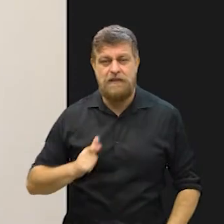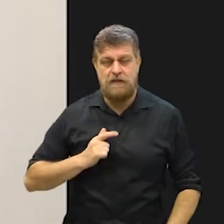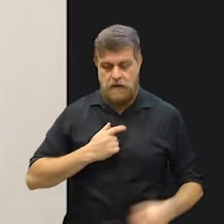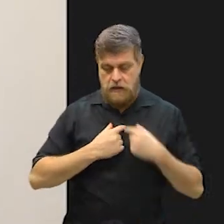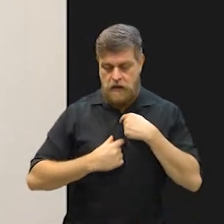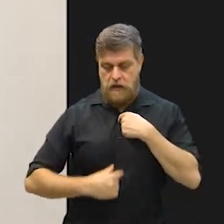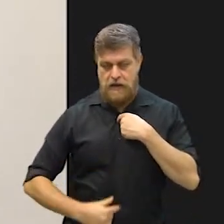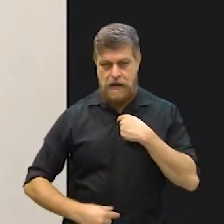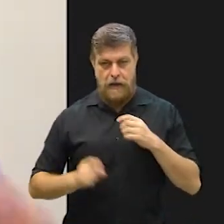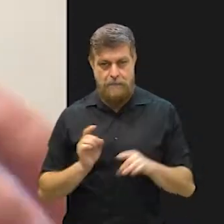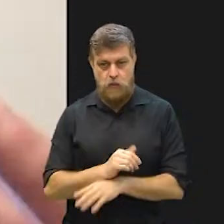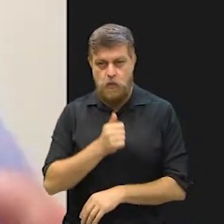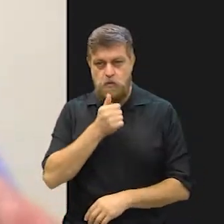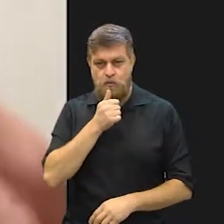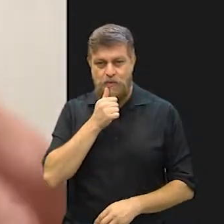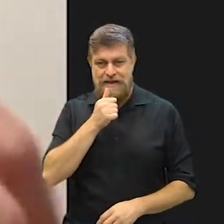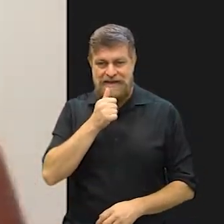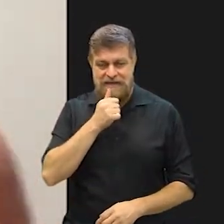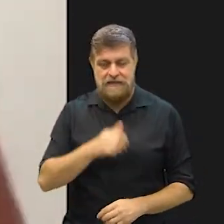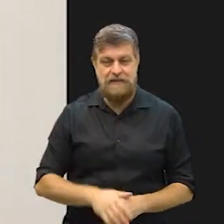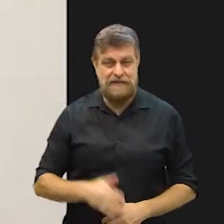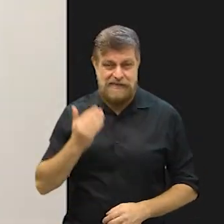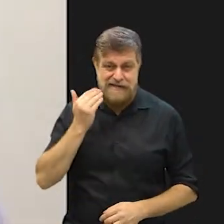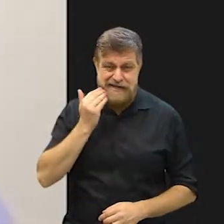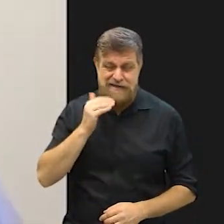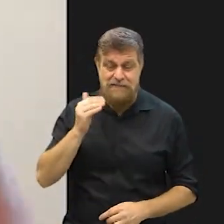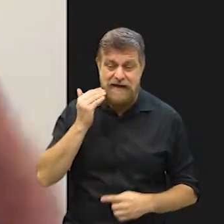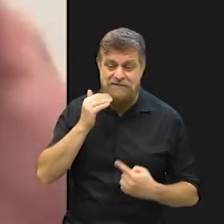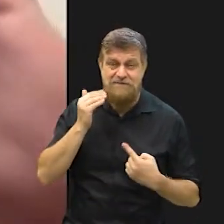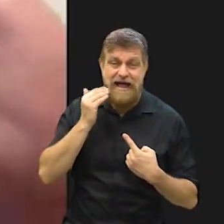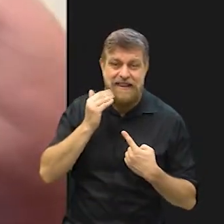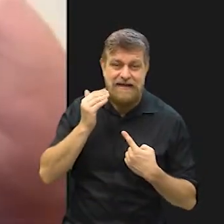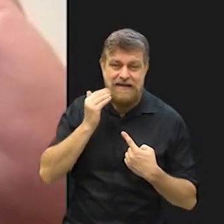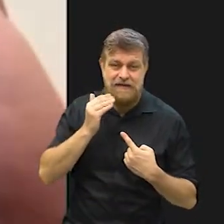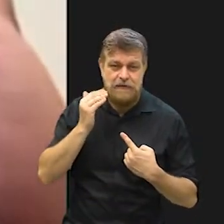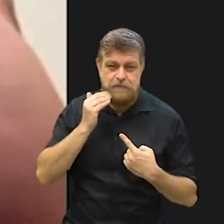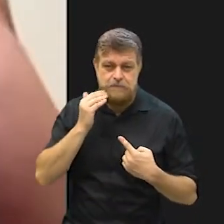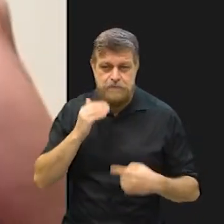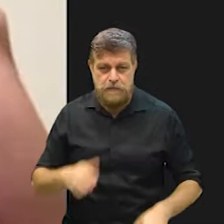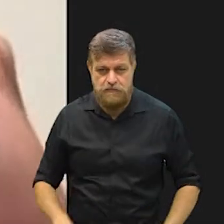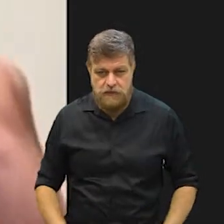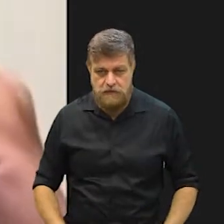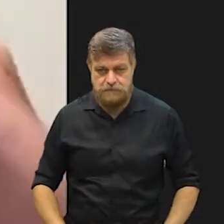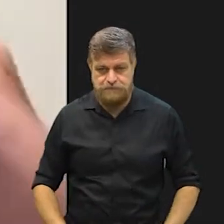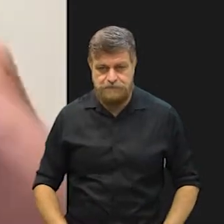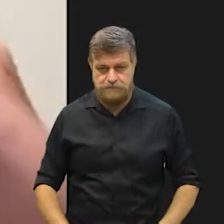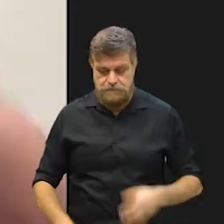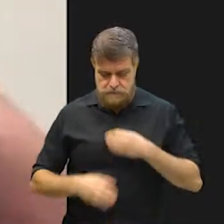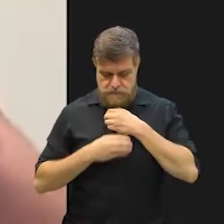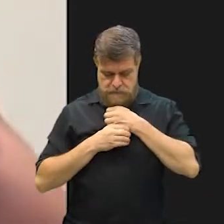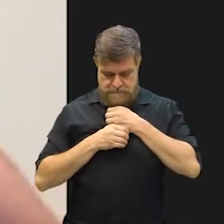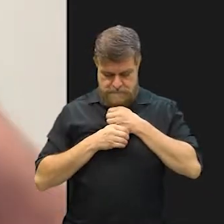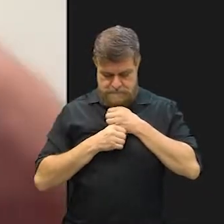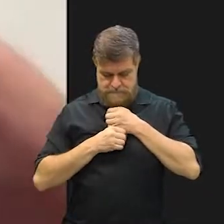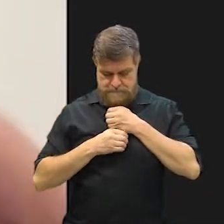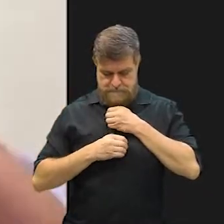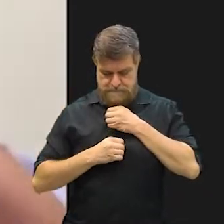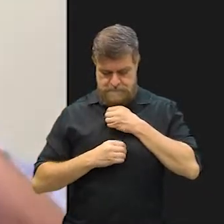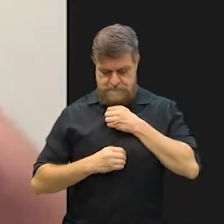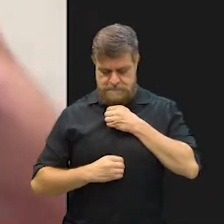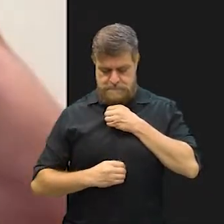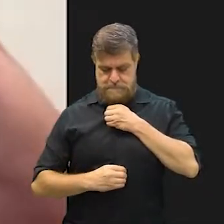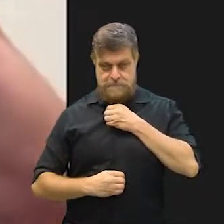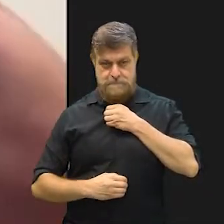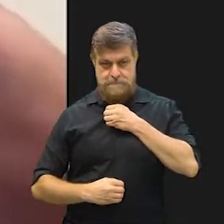mielomeningocele é o quê? A mielomeningocele é uma falha na formação desta